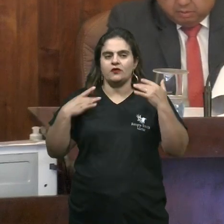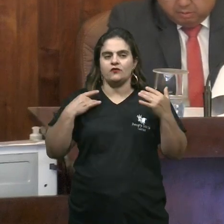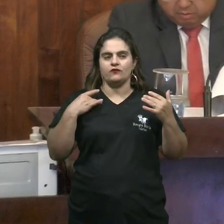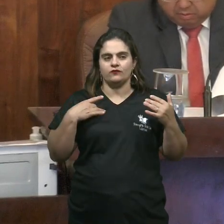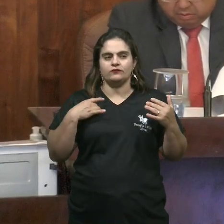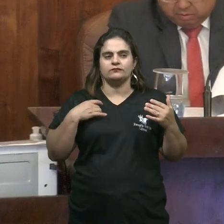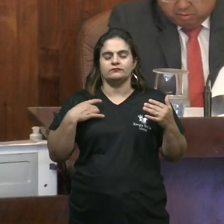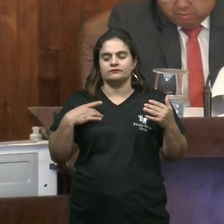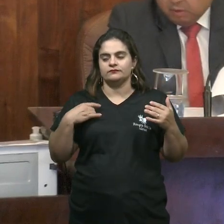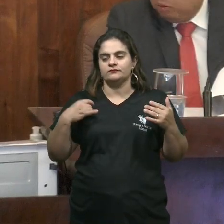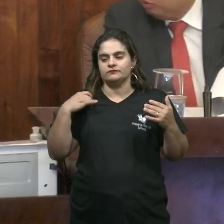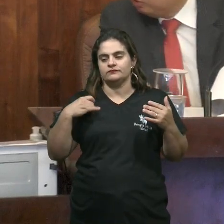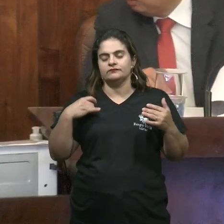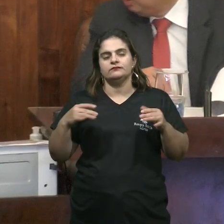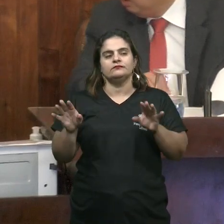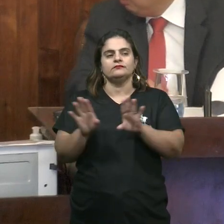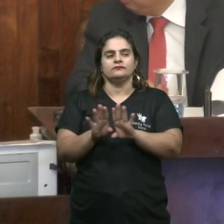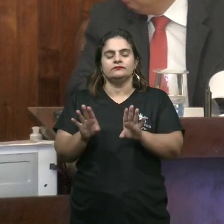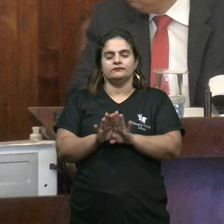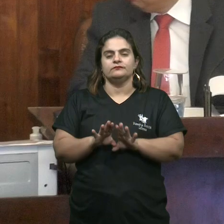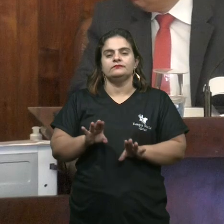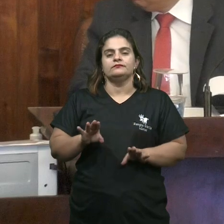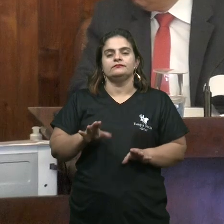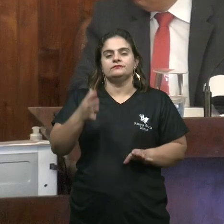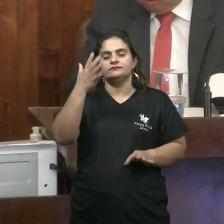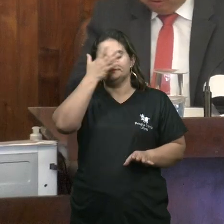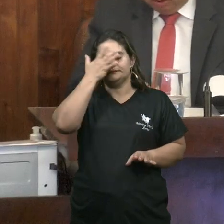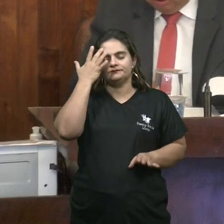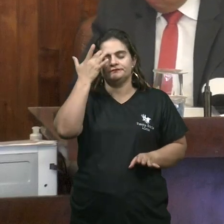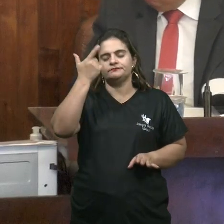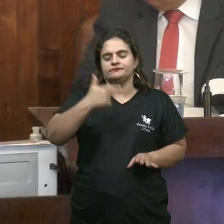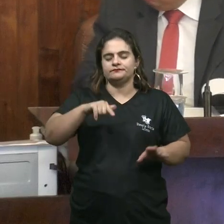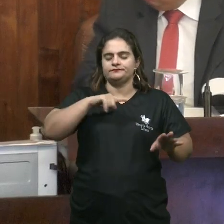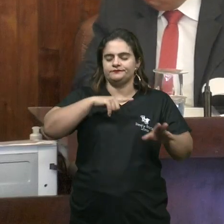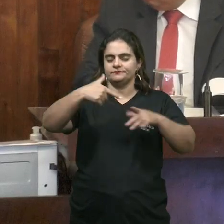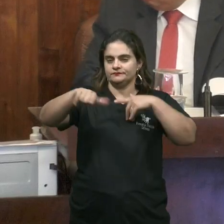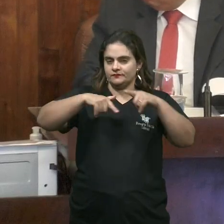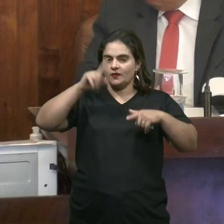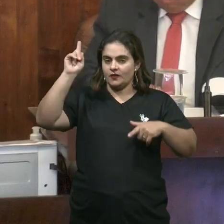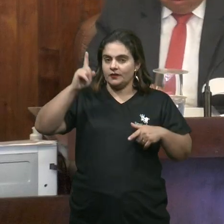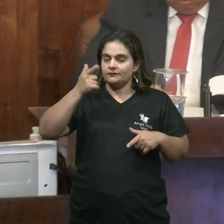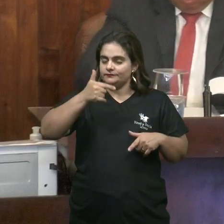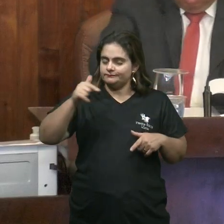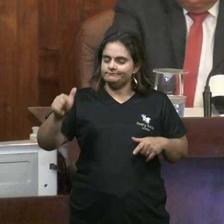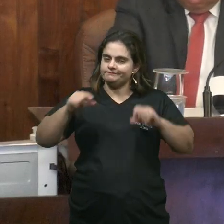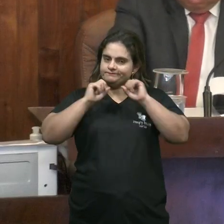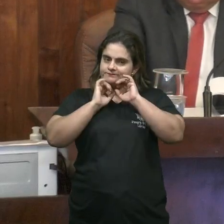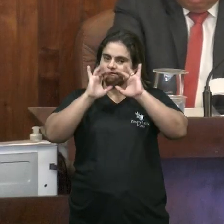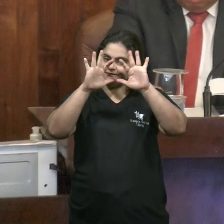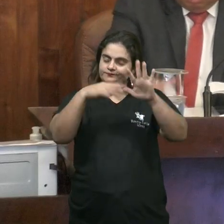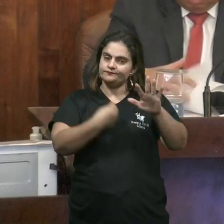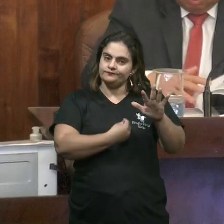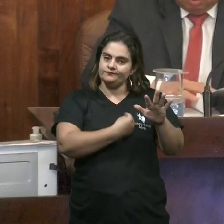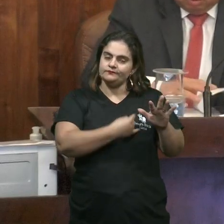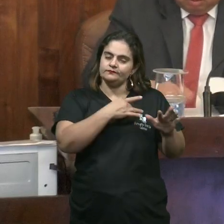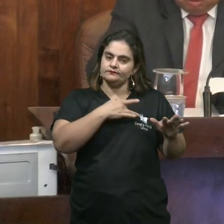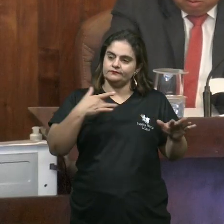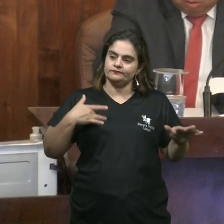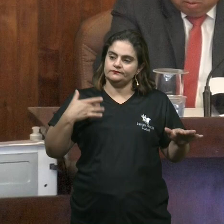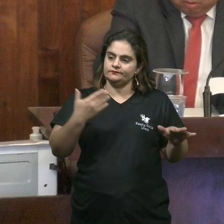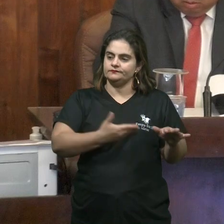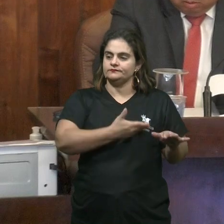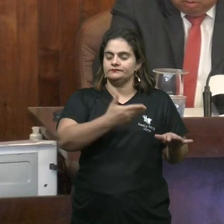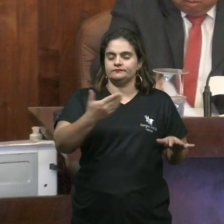a Sheila também que realiza um grande trabalho também pela causa animal, que Deus continue abençoando a vida de vocês dando saúde para que vocês